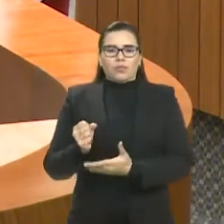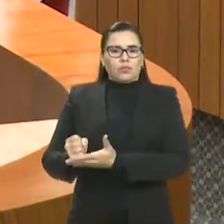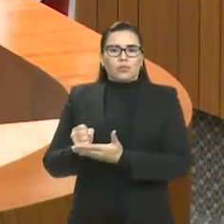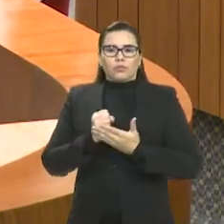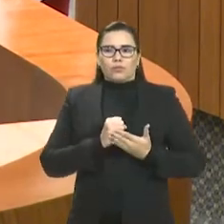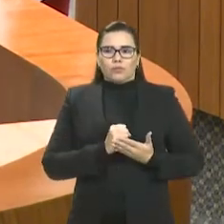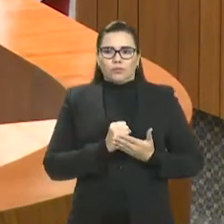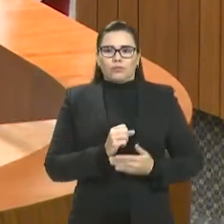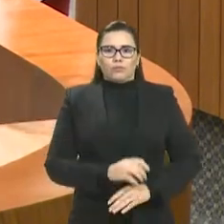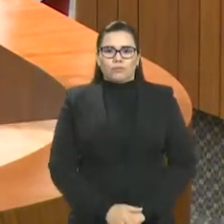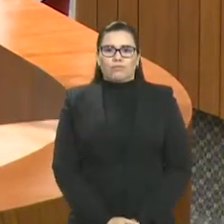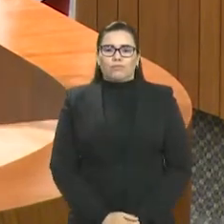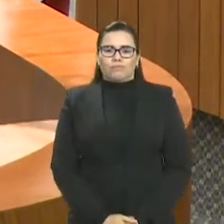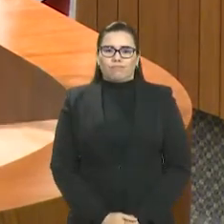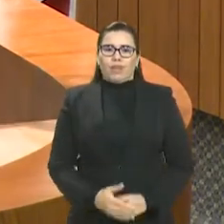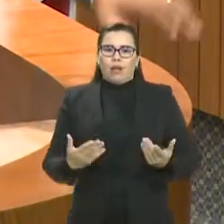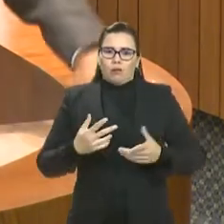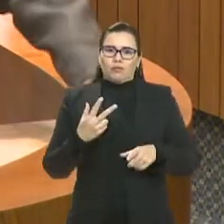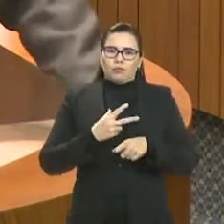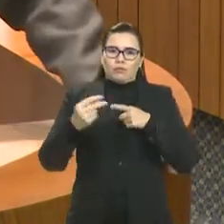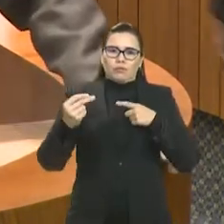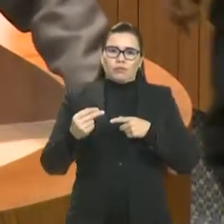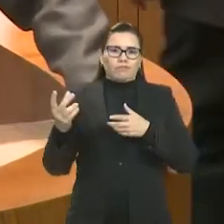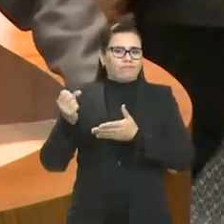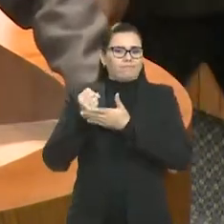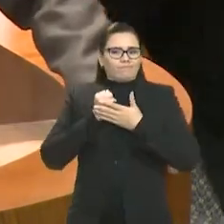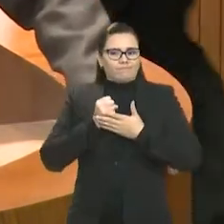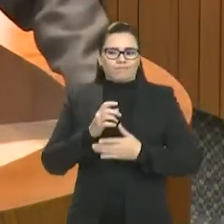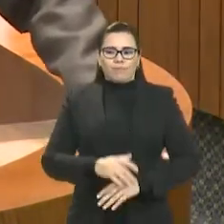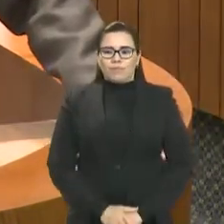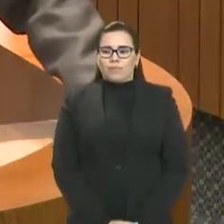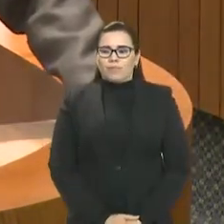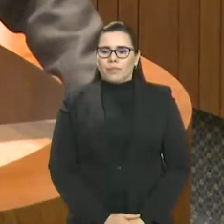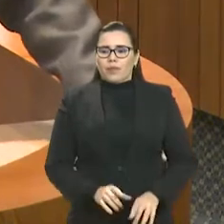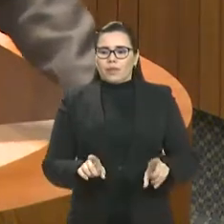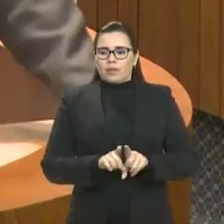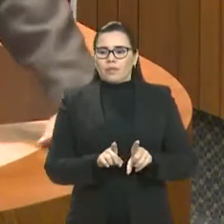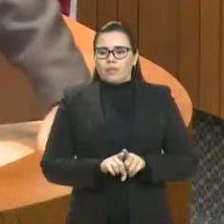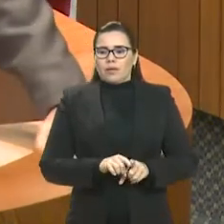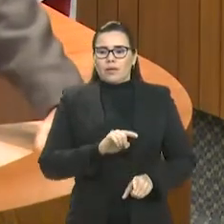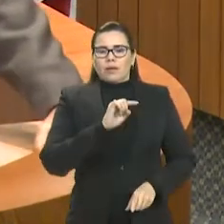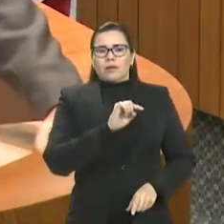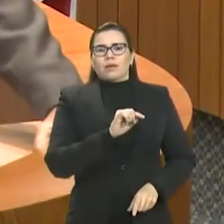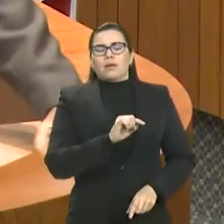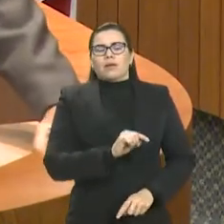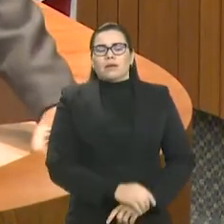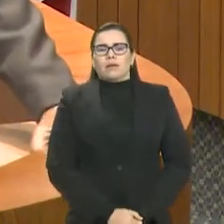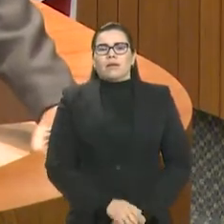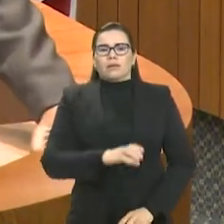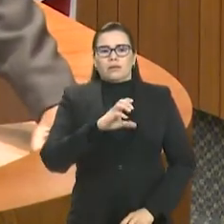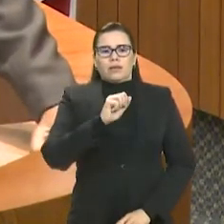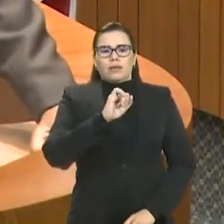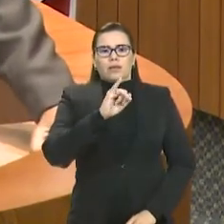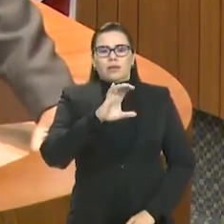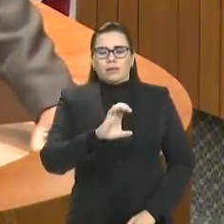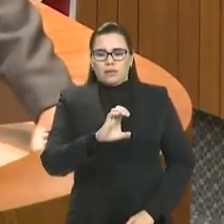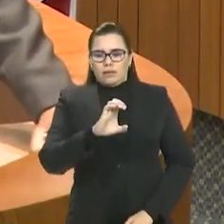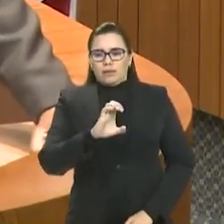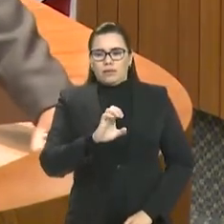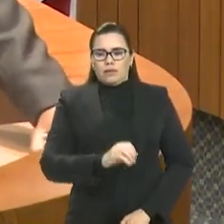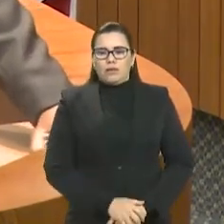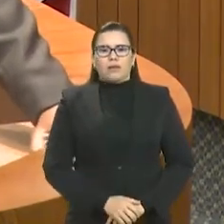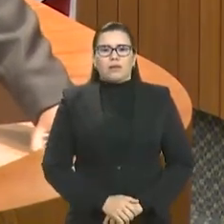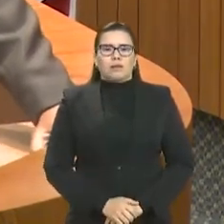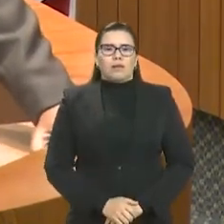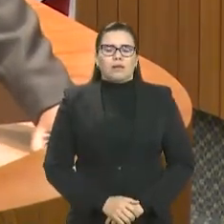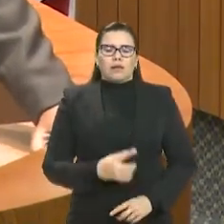essa grande vitória. Ali também, ao lado da Areninha no Caique, na Avenida Industrial